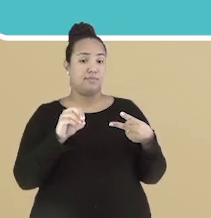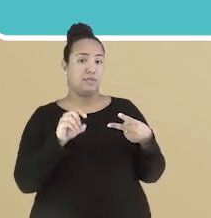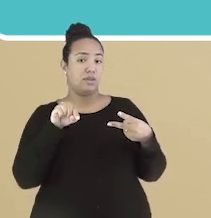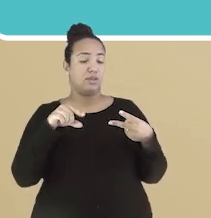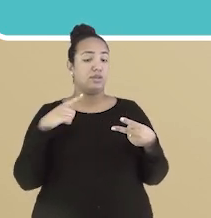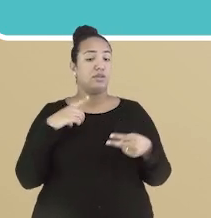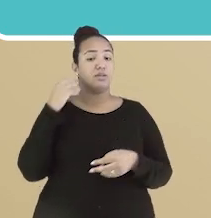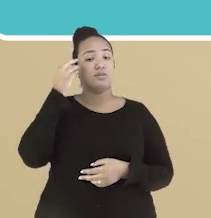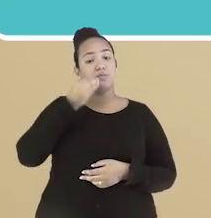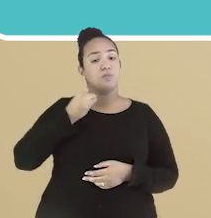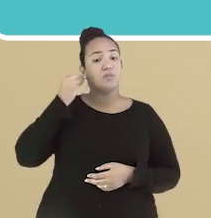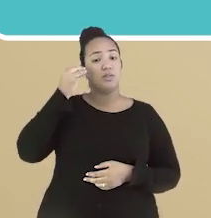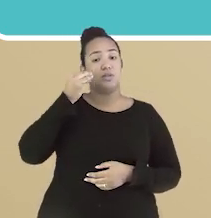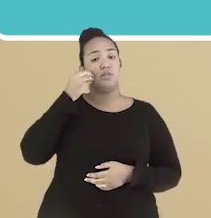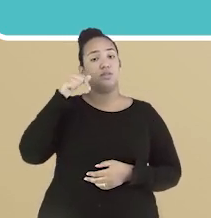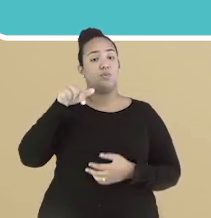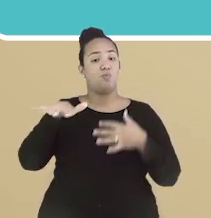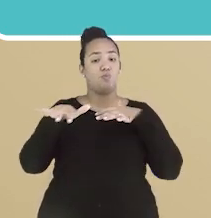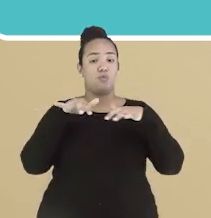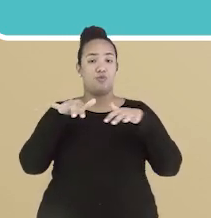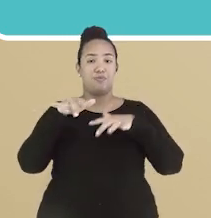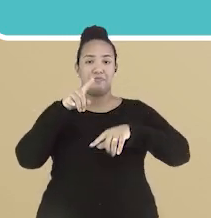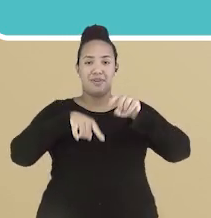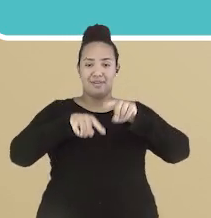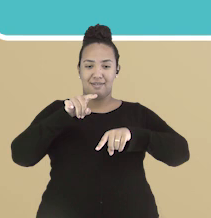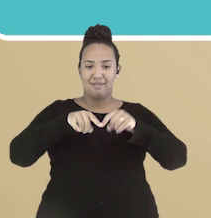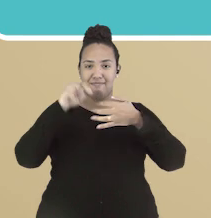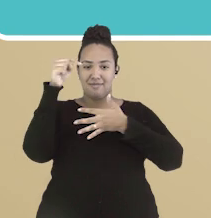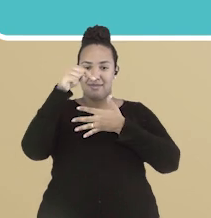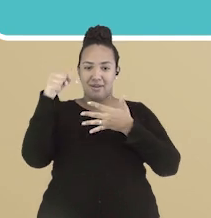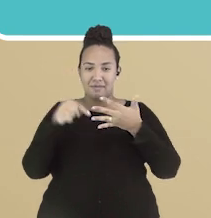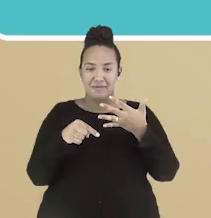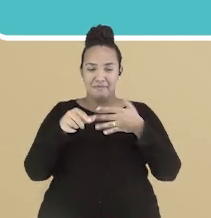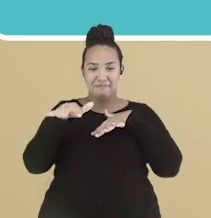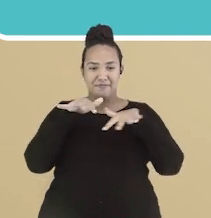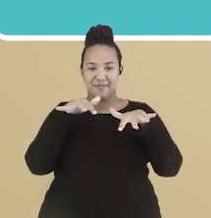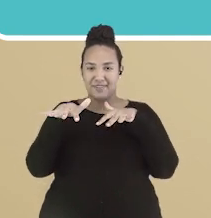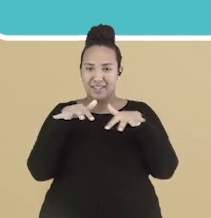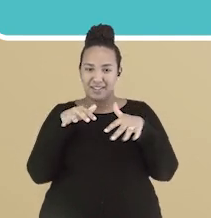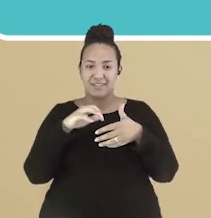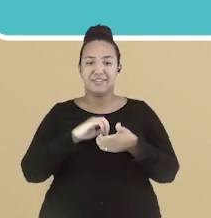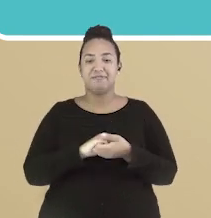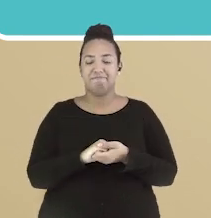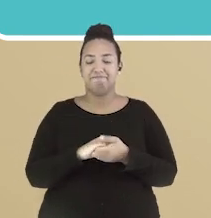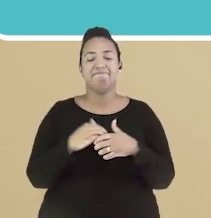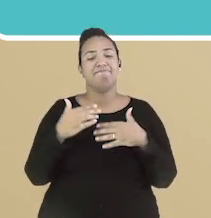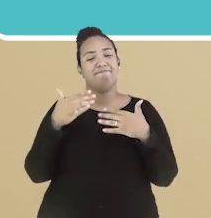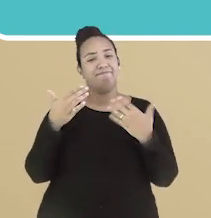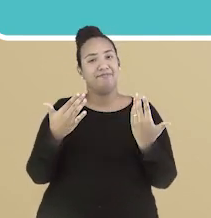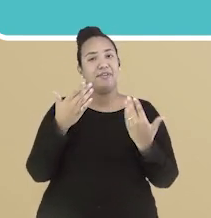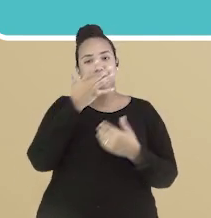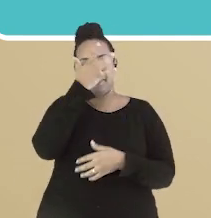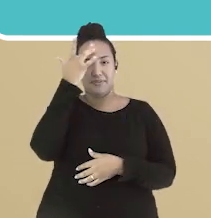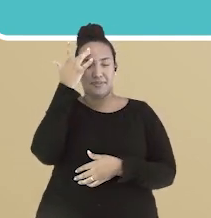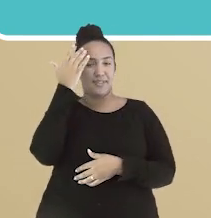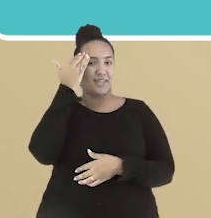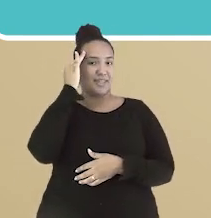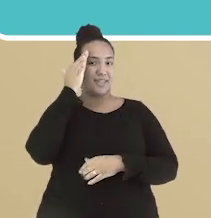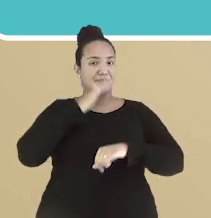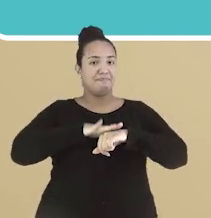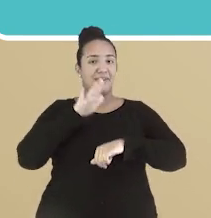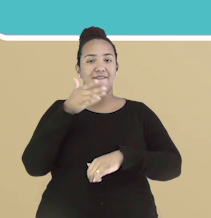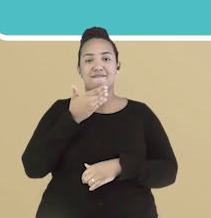pode proporcionar uma experiência que envolve a movimentação dos elementos, como de uma imagem. Isso